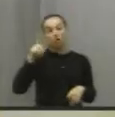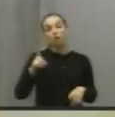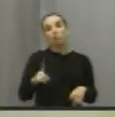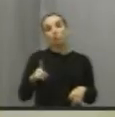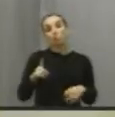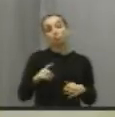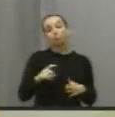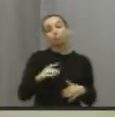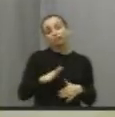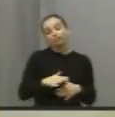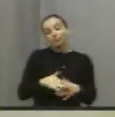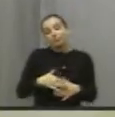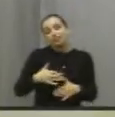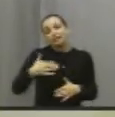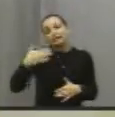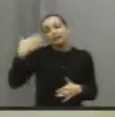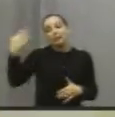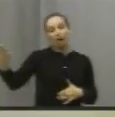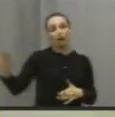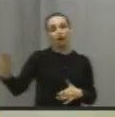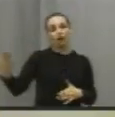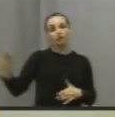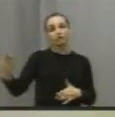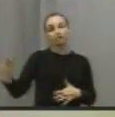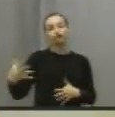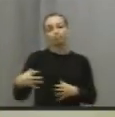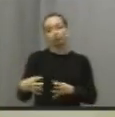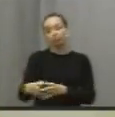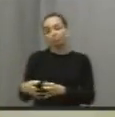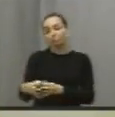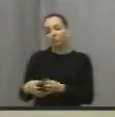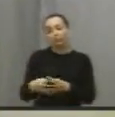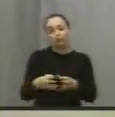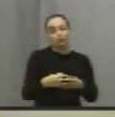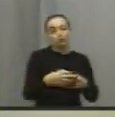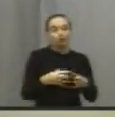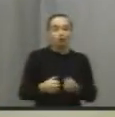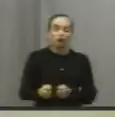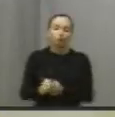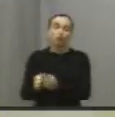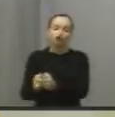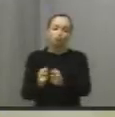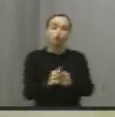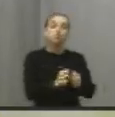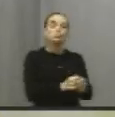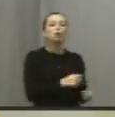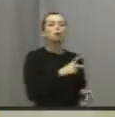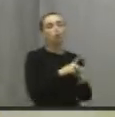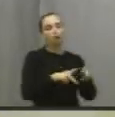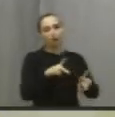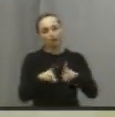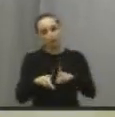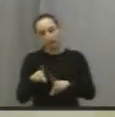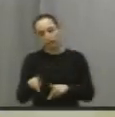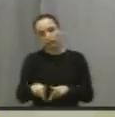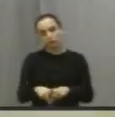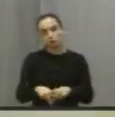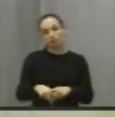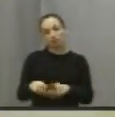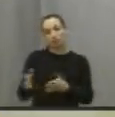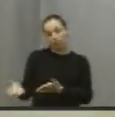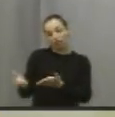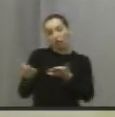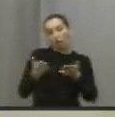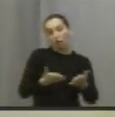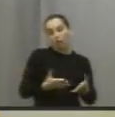além, precisa ouvir, conviver o dia a dia do povo. Vou deixar até um convite aqui para a comissão e para o líder do governo,